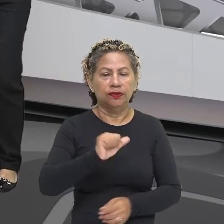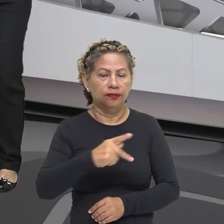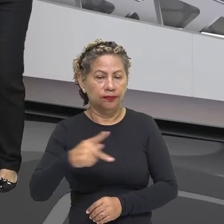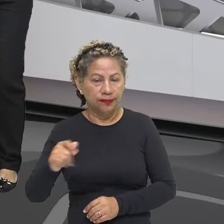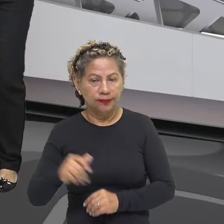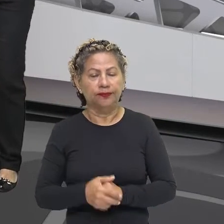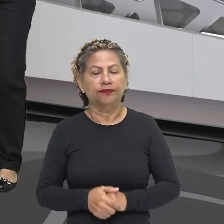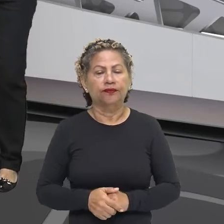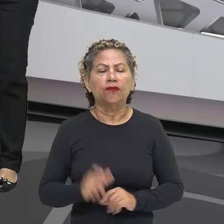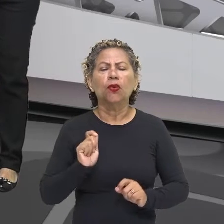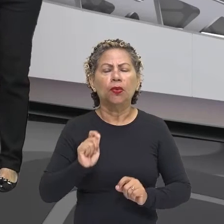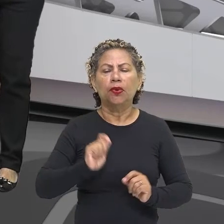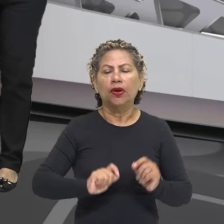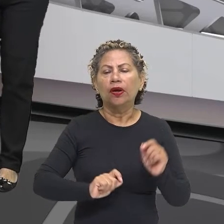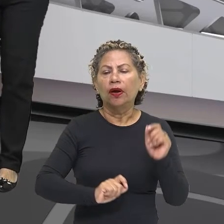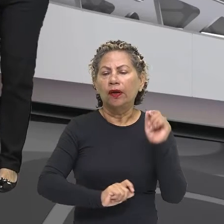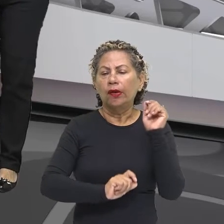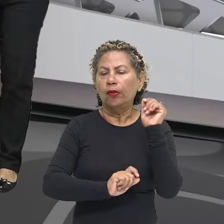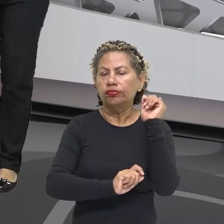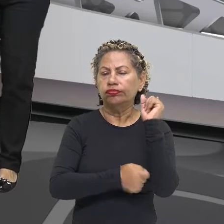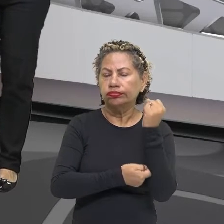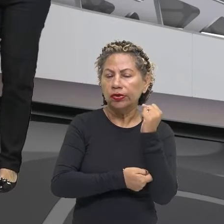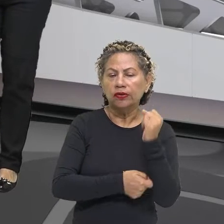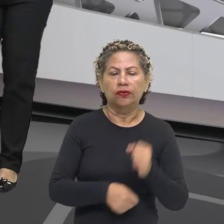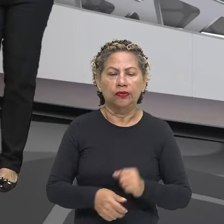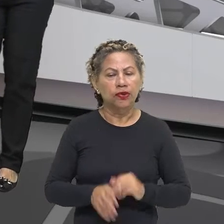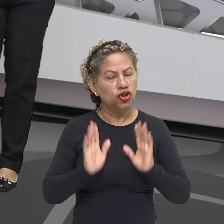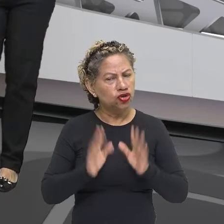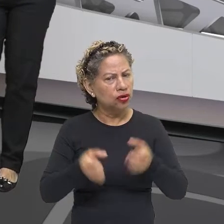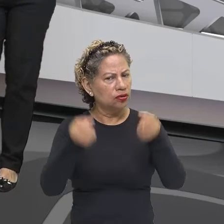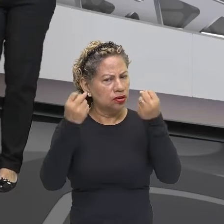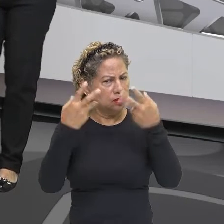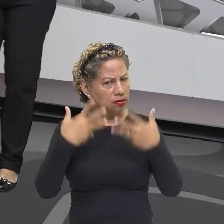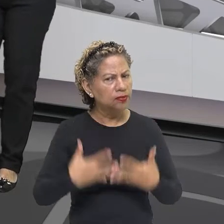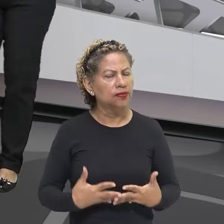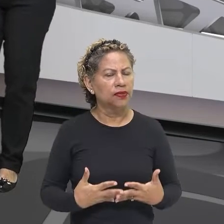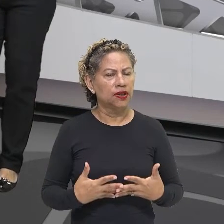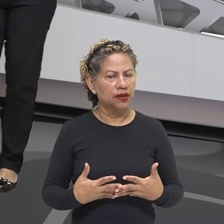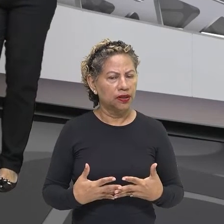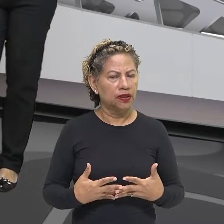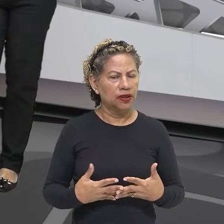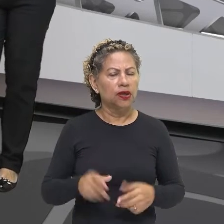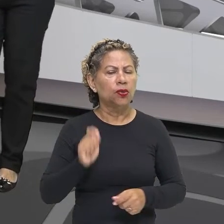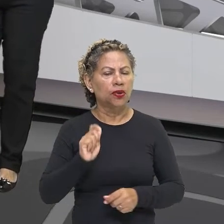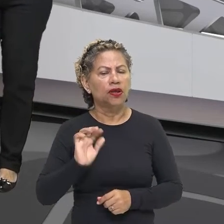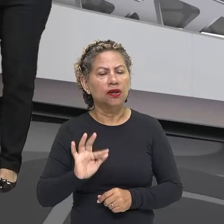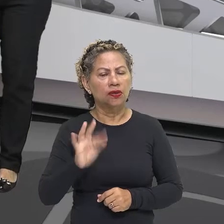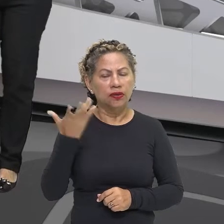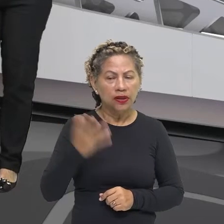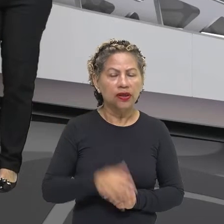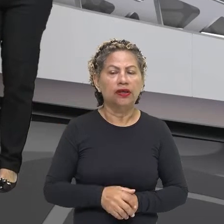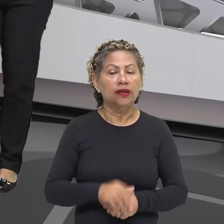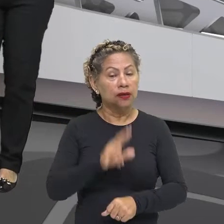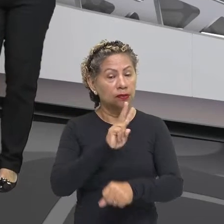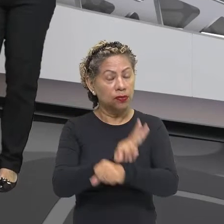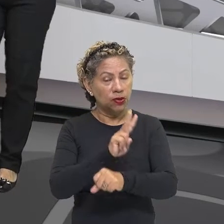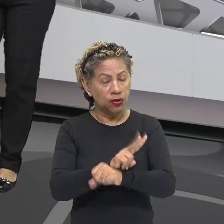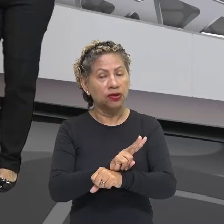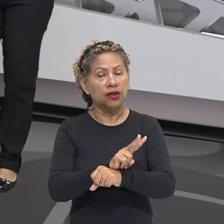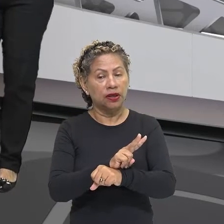tentativa que qualquer pessoa, quando pega um smartphone ou um computador que precise de senha, se ele